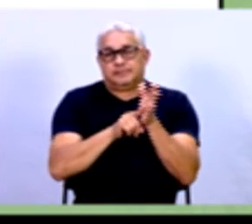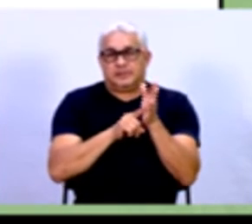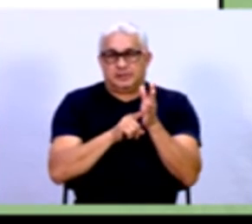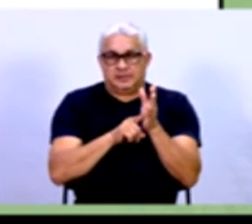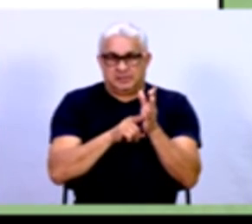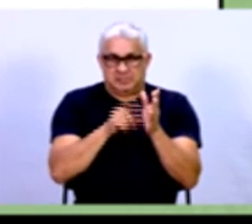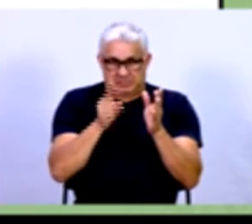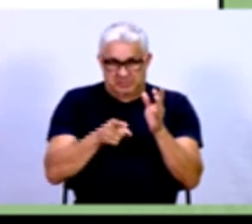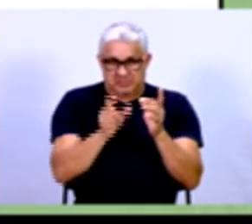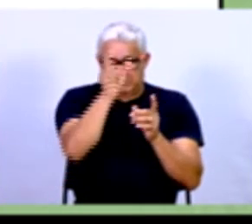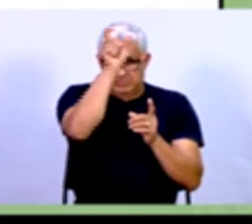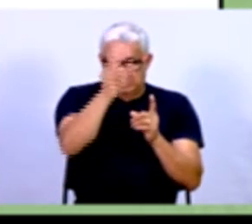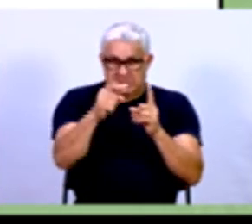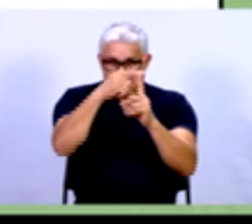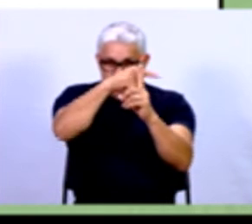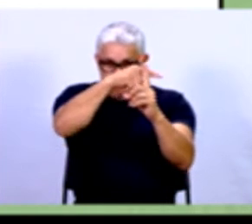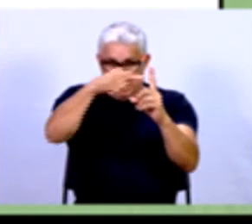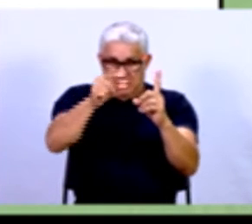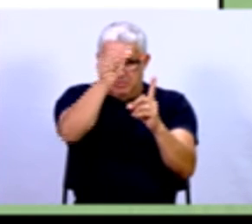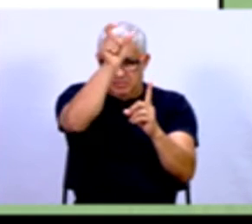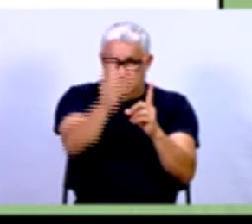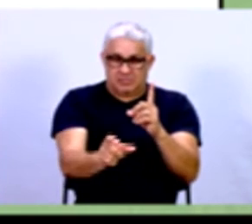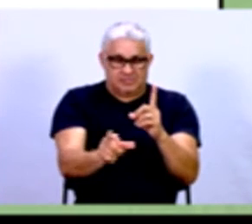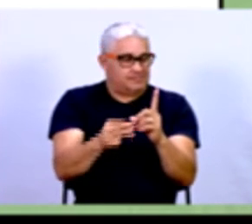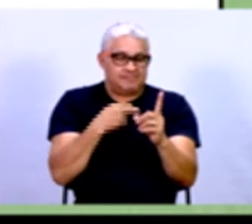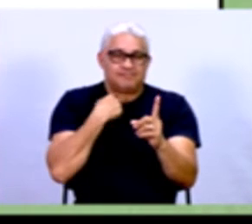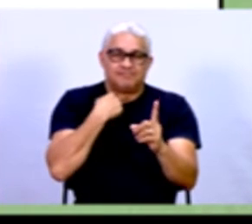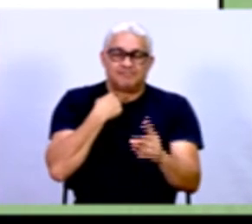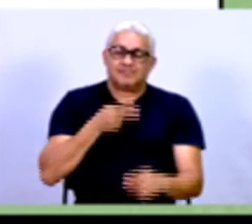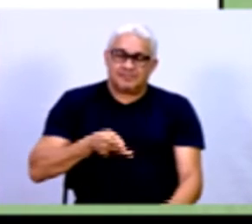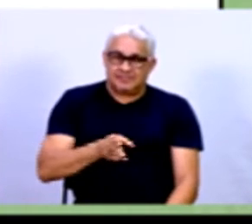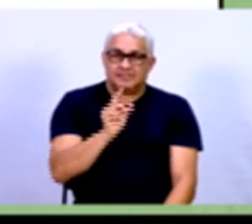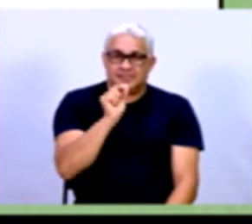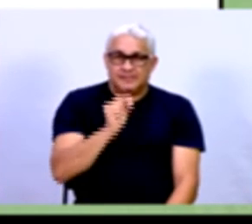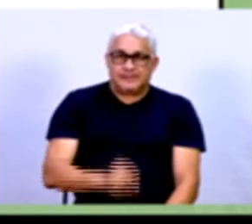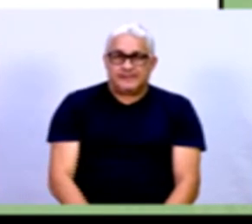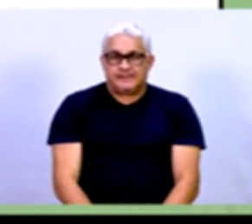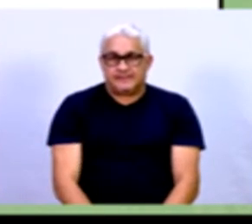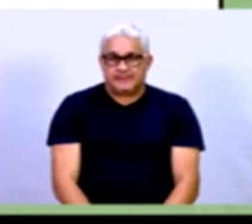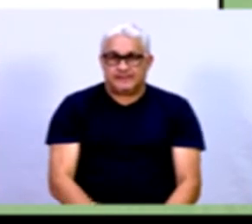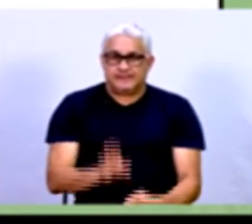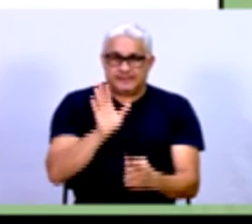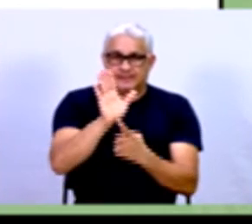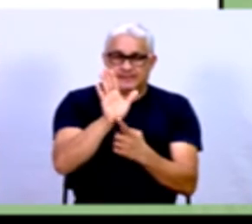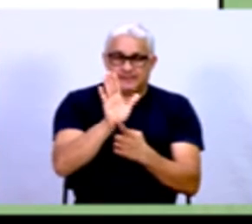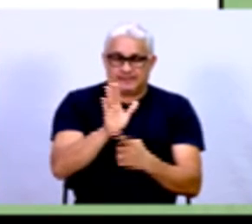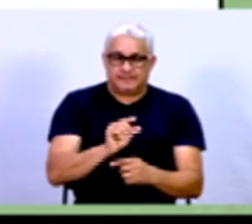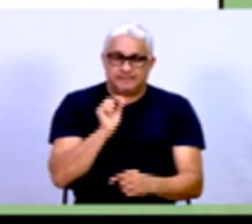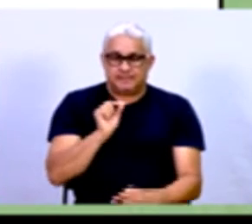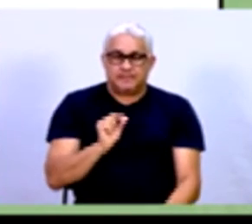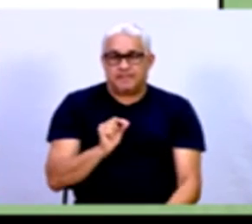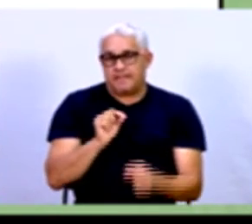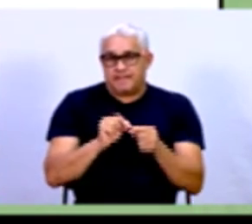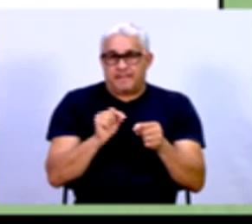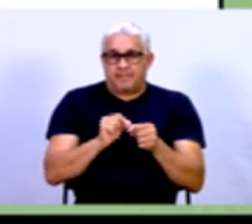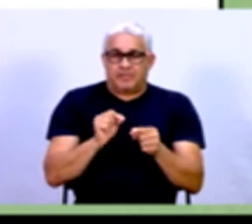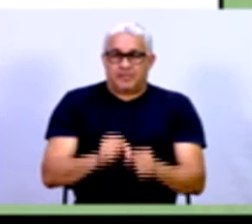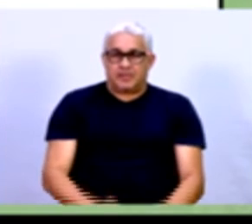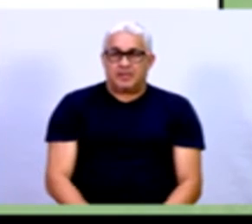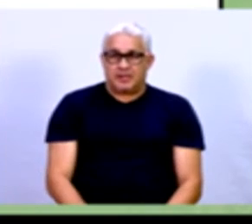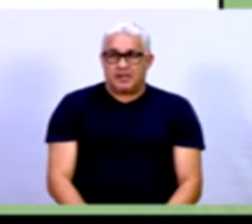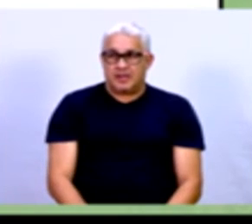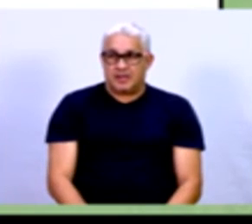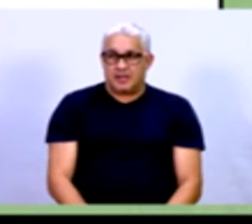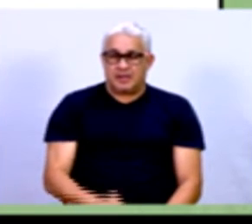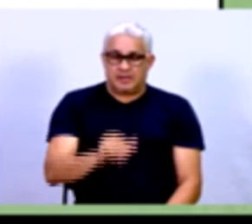A gente não pode, né? Então, sempre, a gente falou isso na amostra, a gente sempre vai fazer o